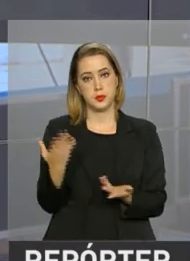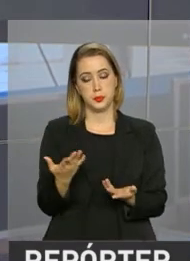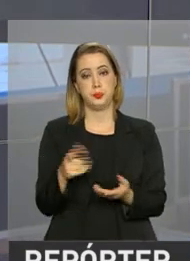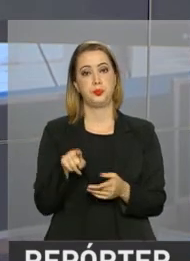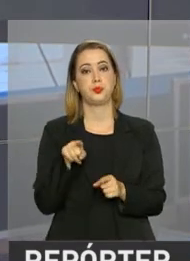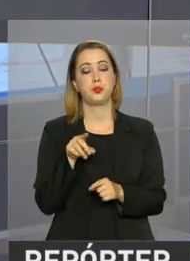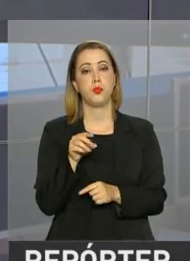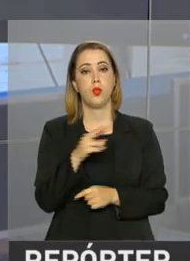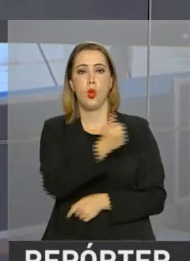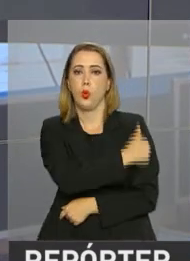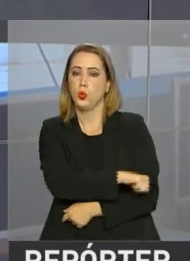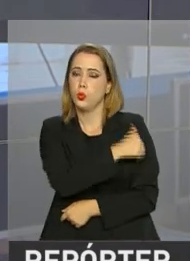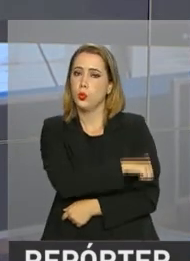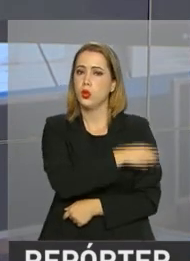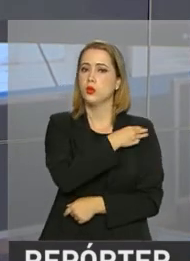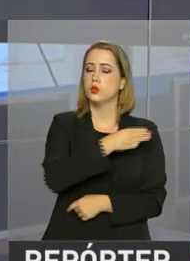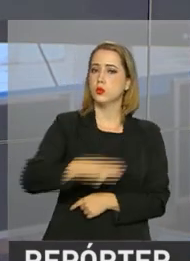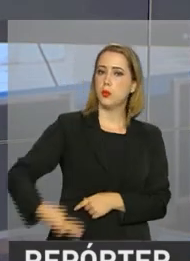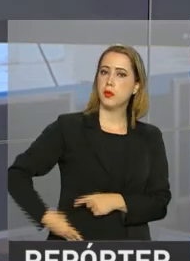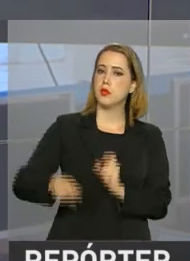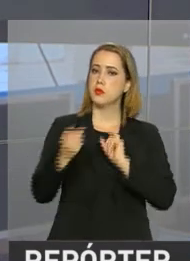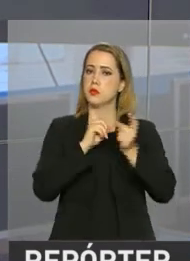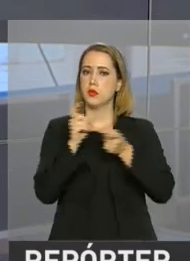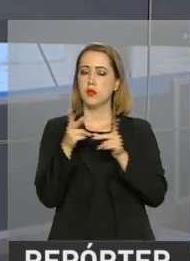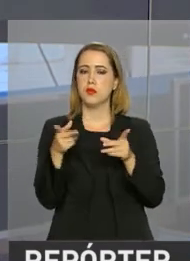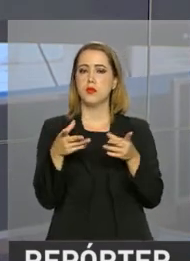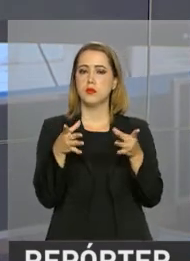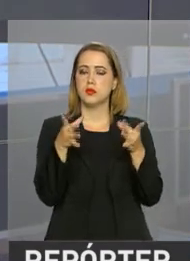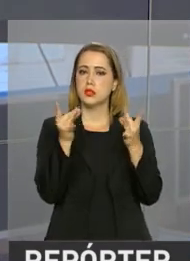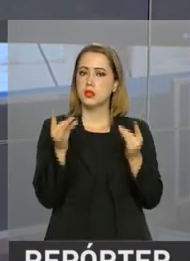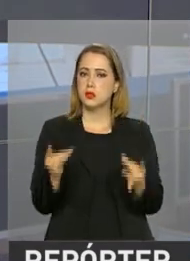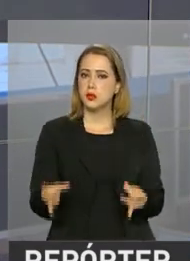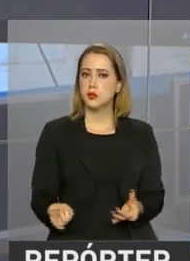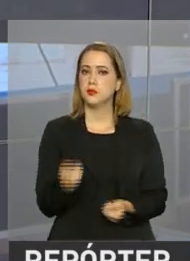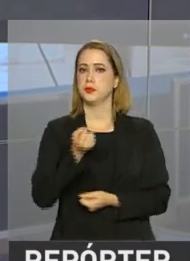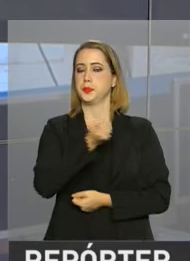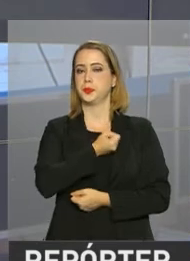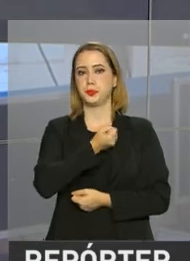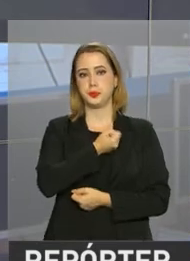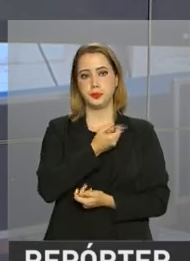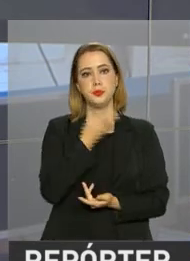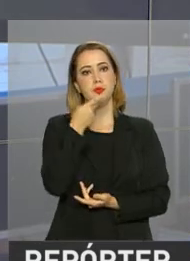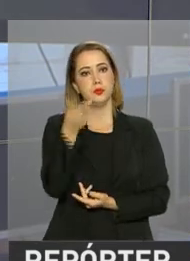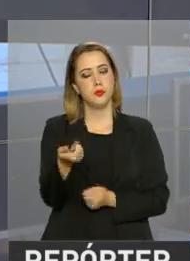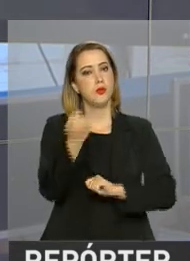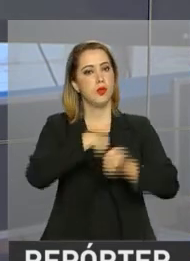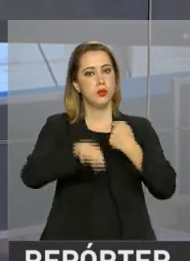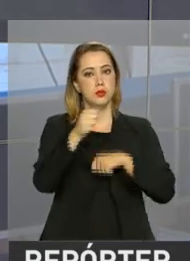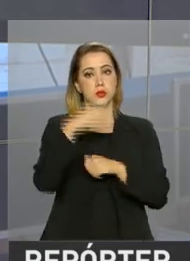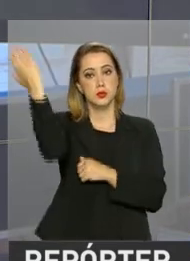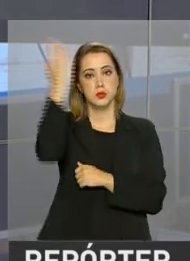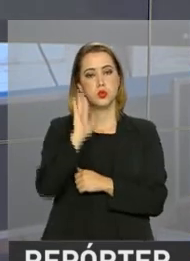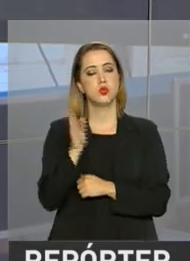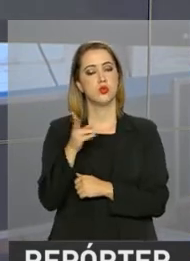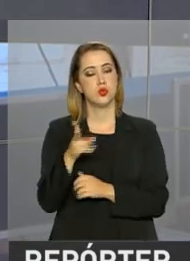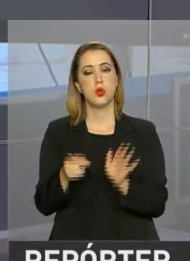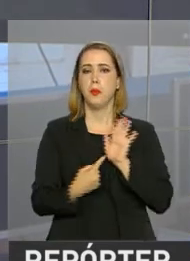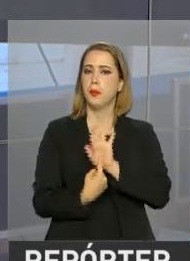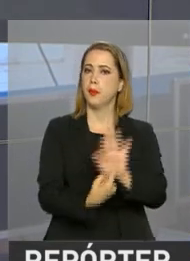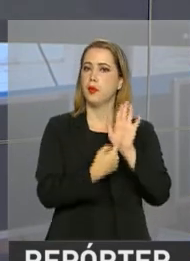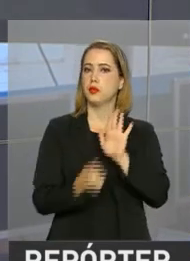no rio de janeiro o ministro da fazenda comentou os dados e destacou que a economia brasileira já mostra sinais de